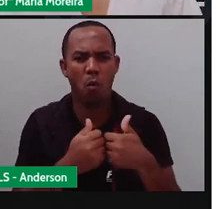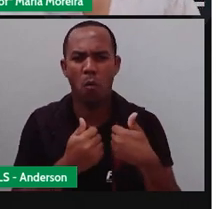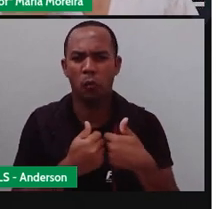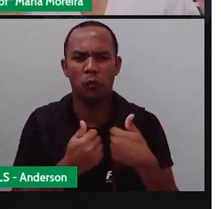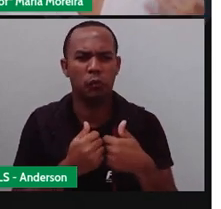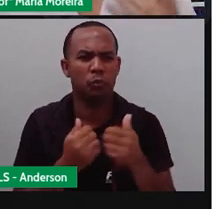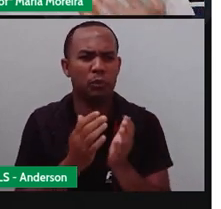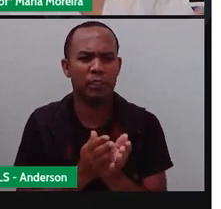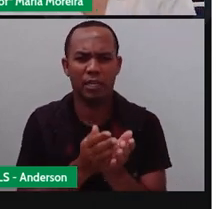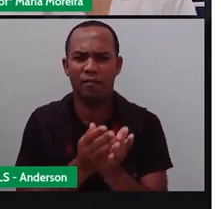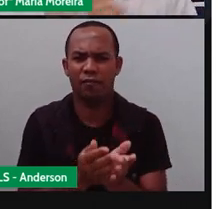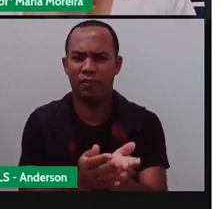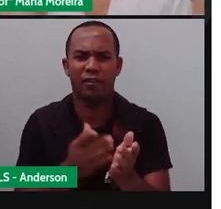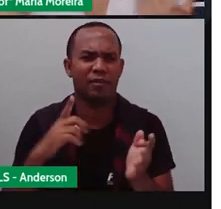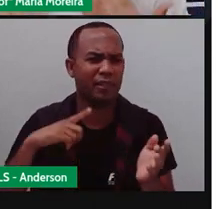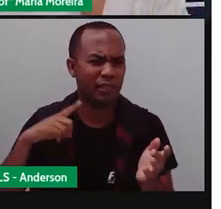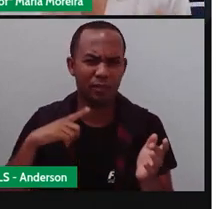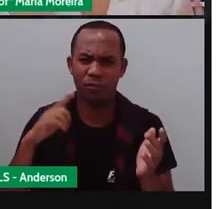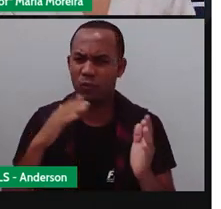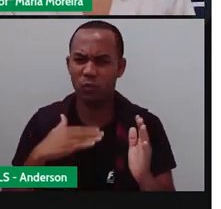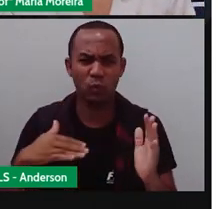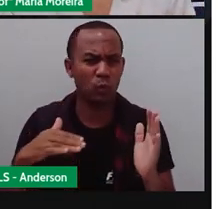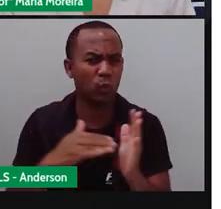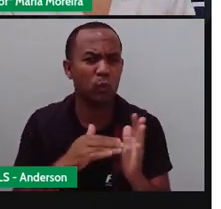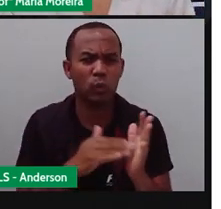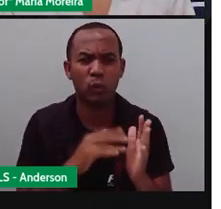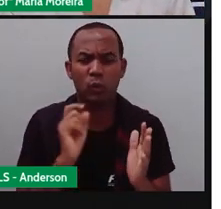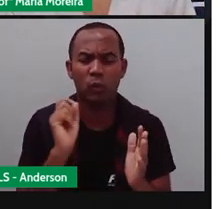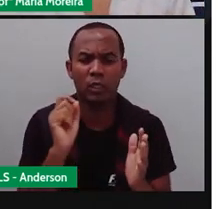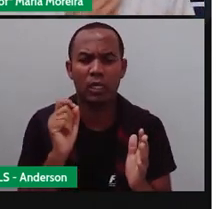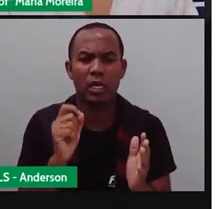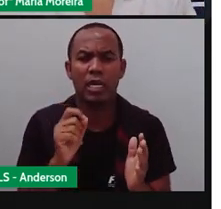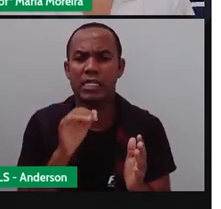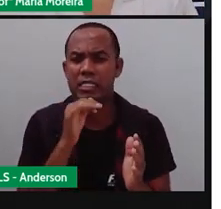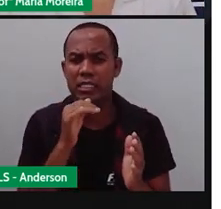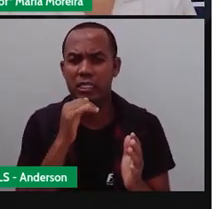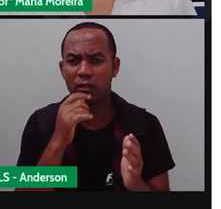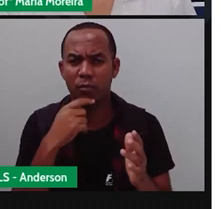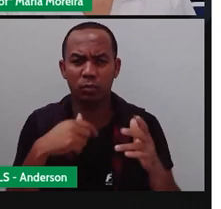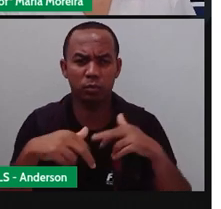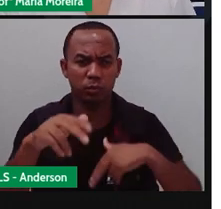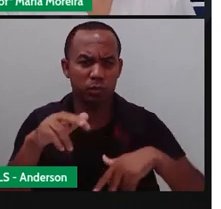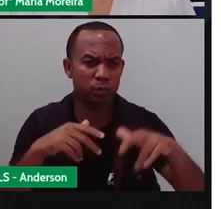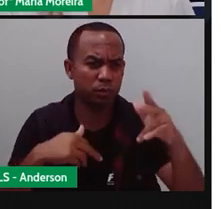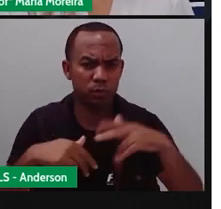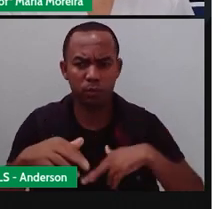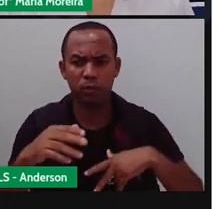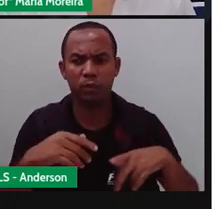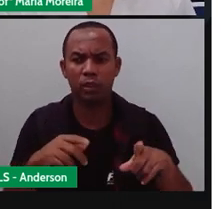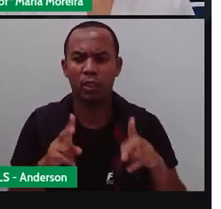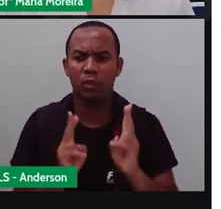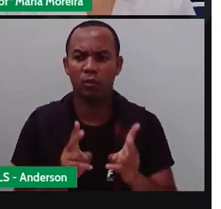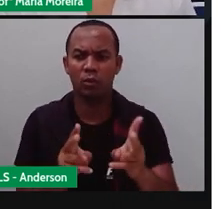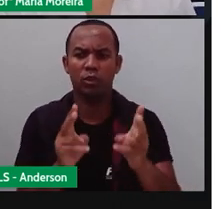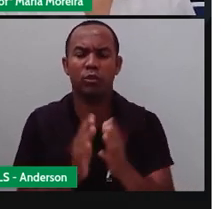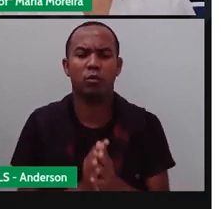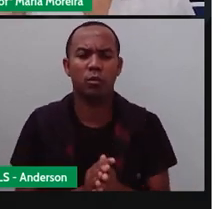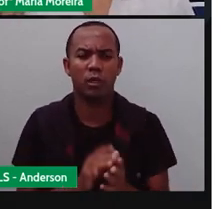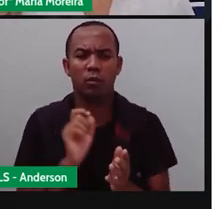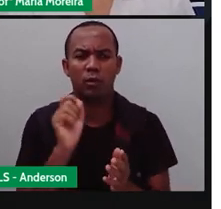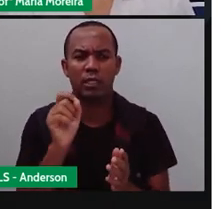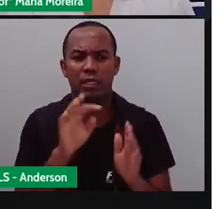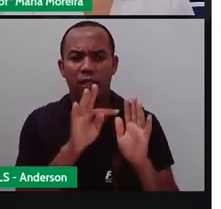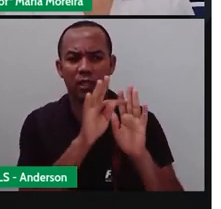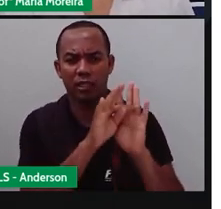bate aconteça o que esse é sem transporte aí né de mercadorias né E aí ele continua no texto